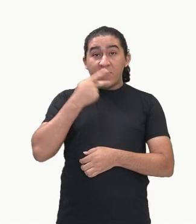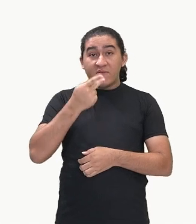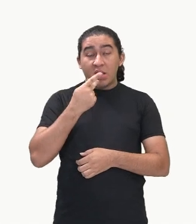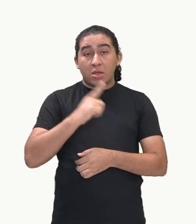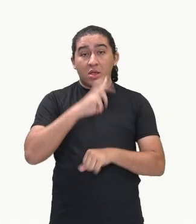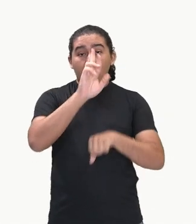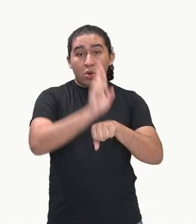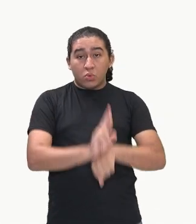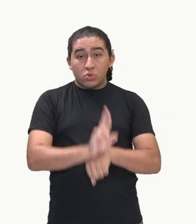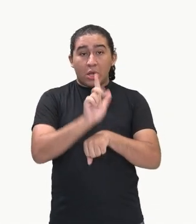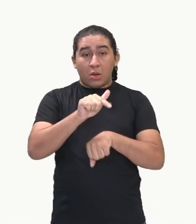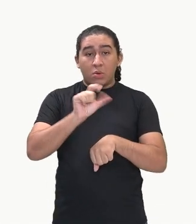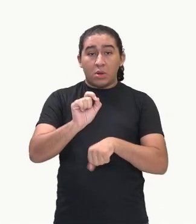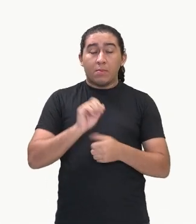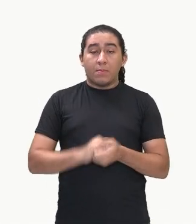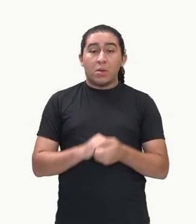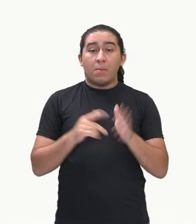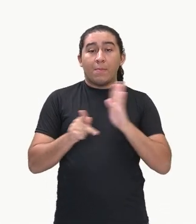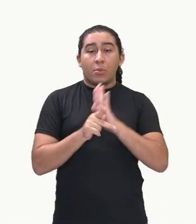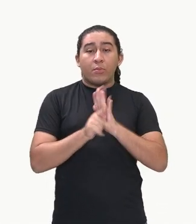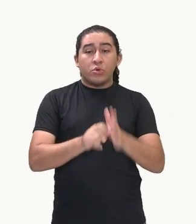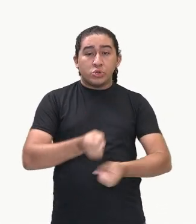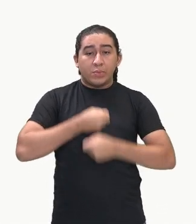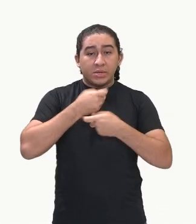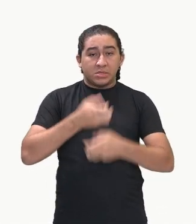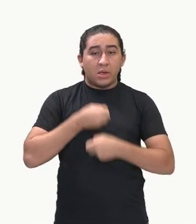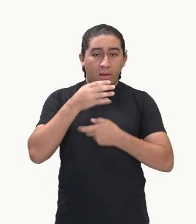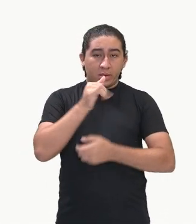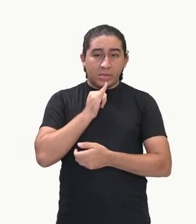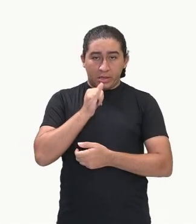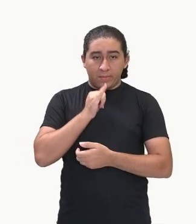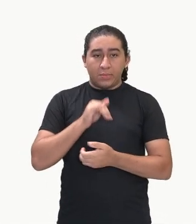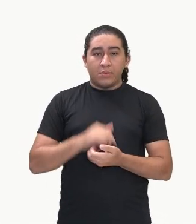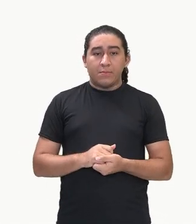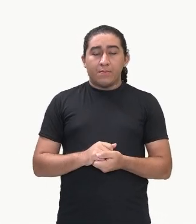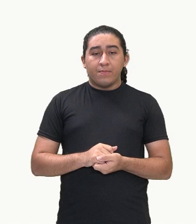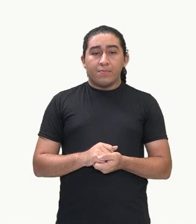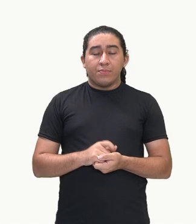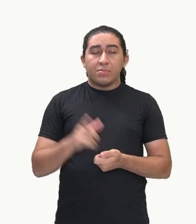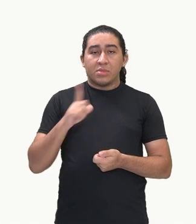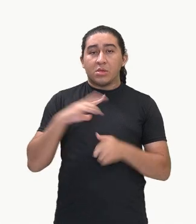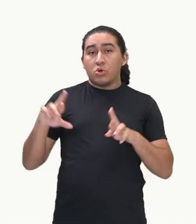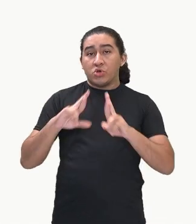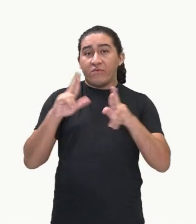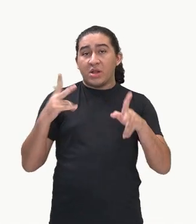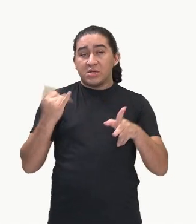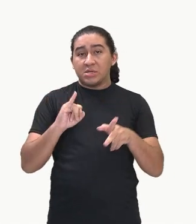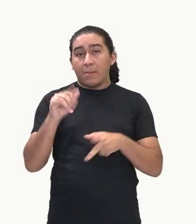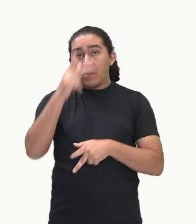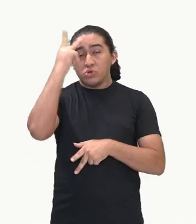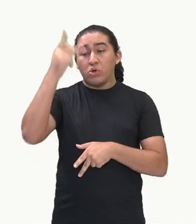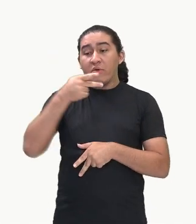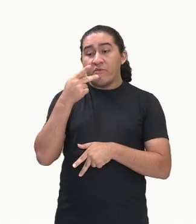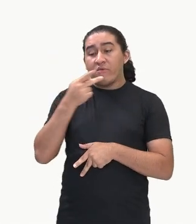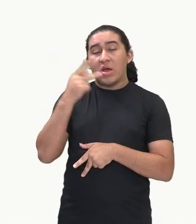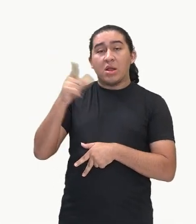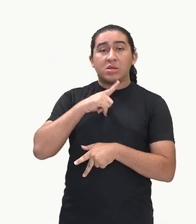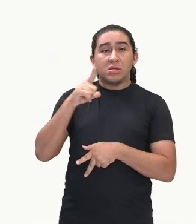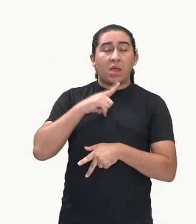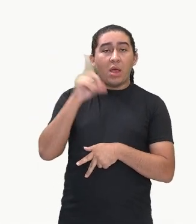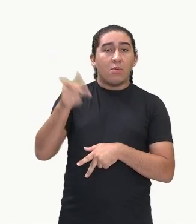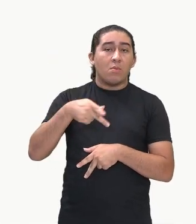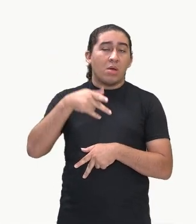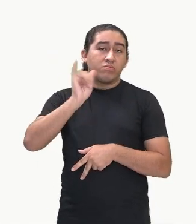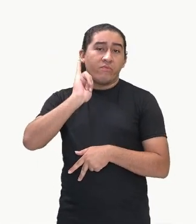que serve para exprimir, por exemplo, a diferença entre uma declaração,